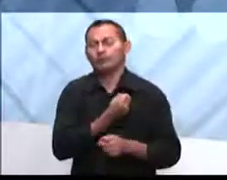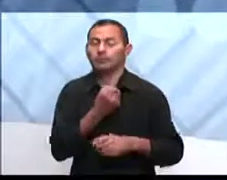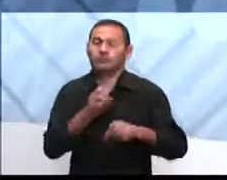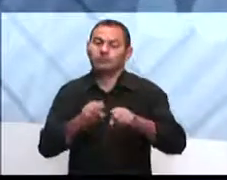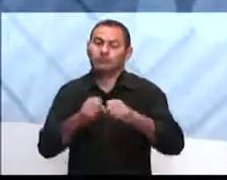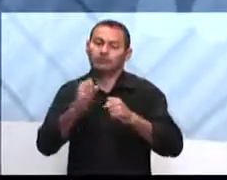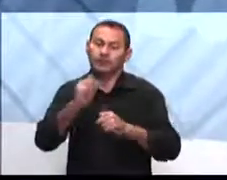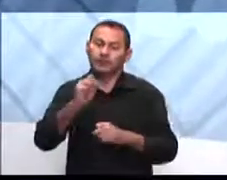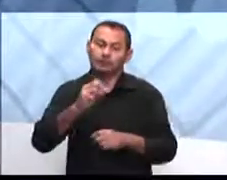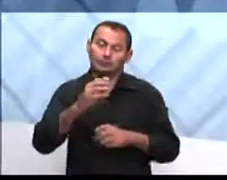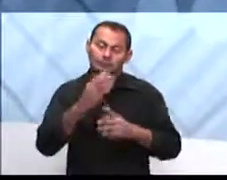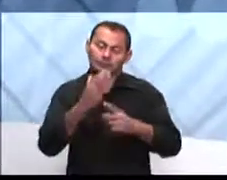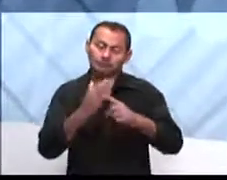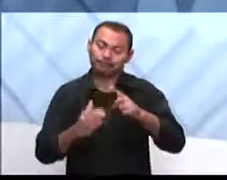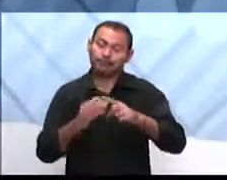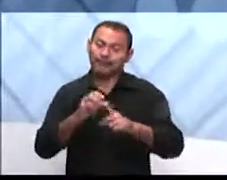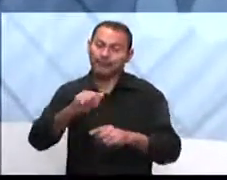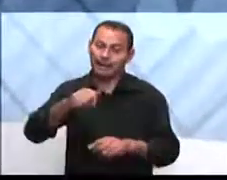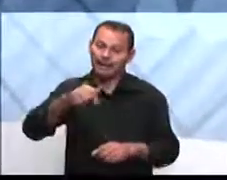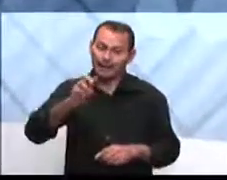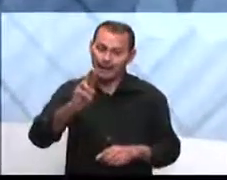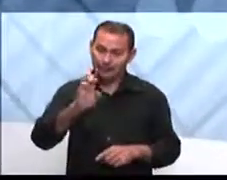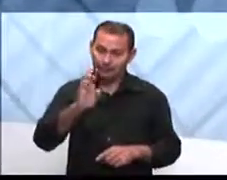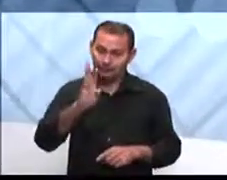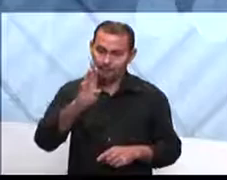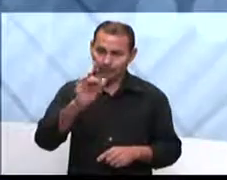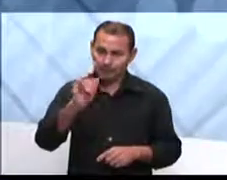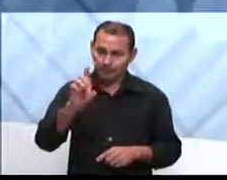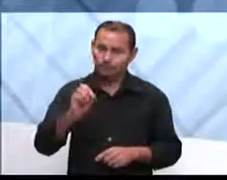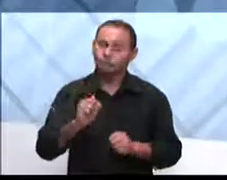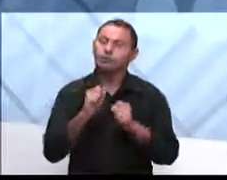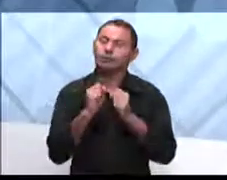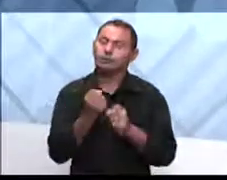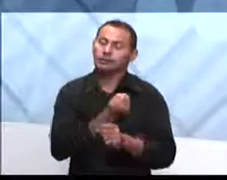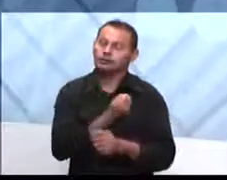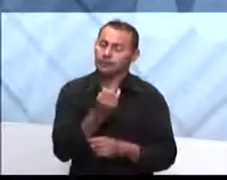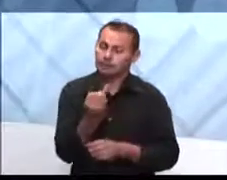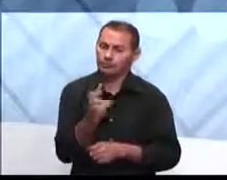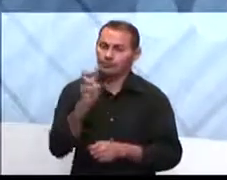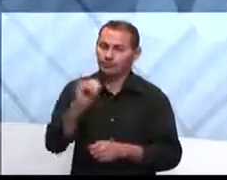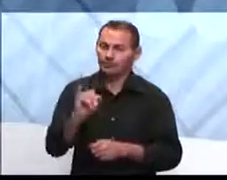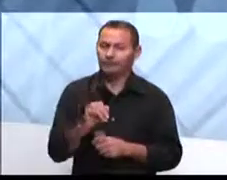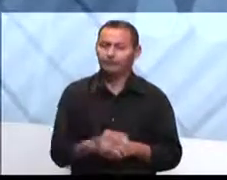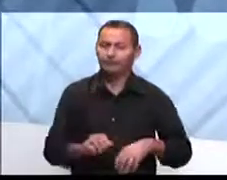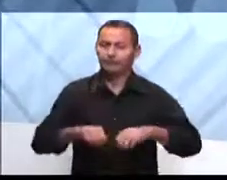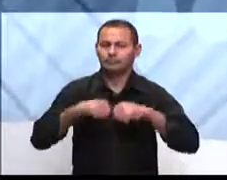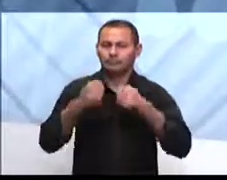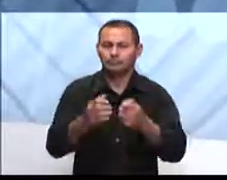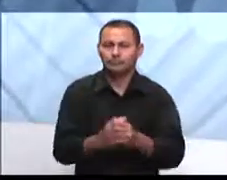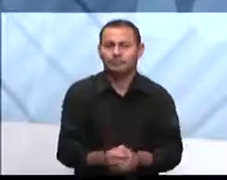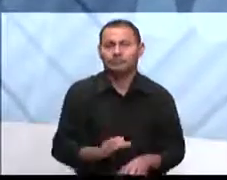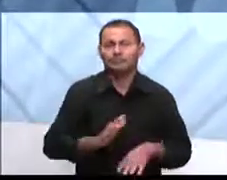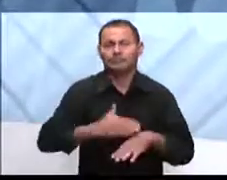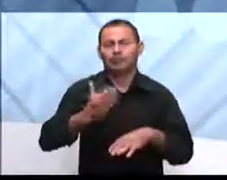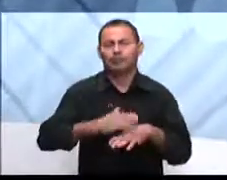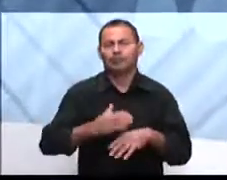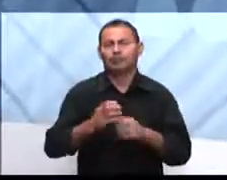quebrado. A numeração, ela vai, né? Então, vai me dar muito